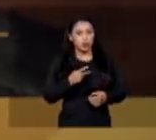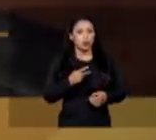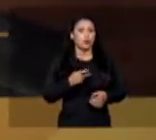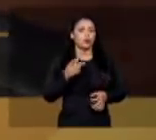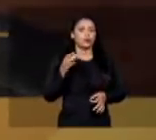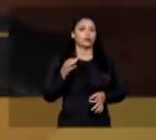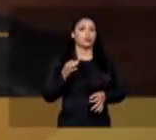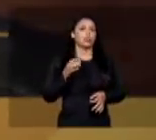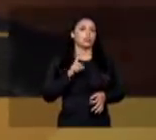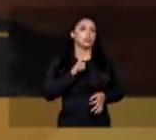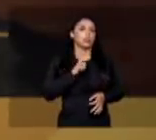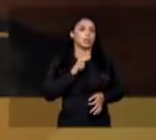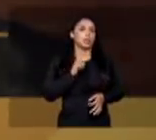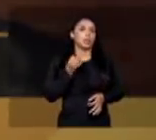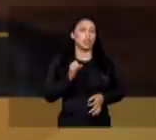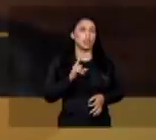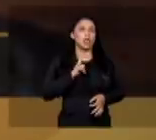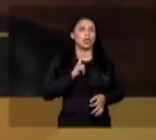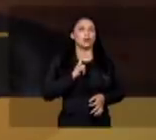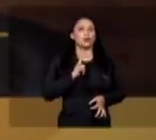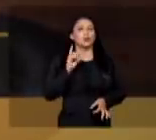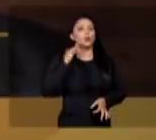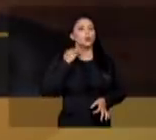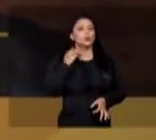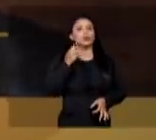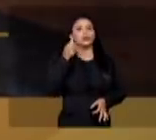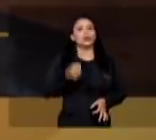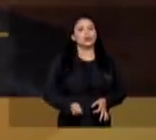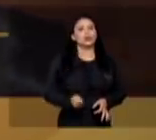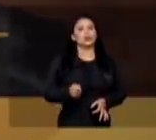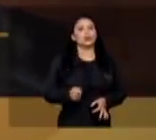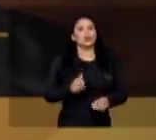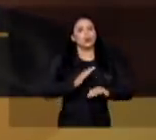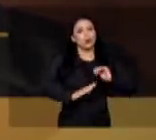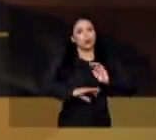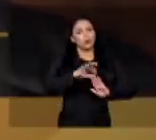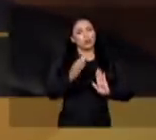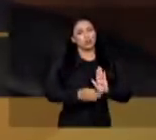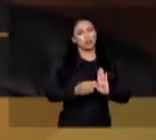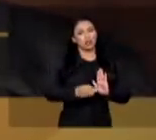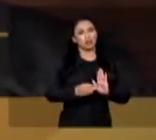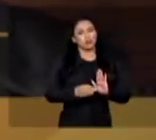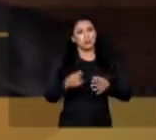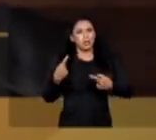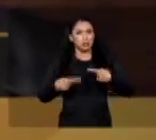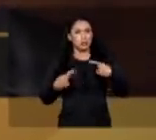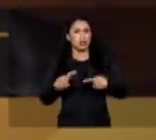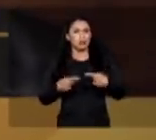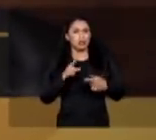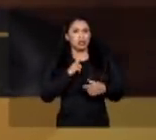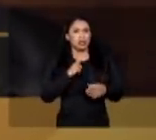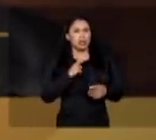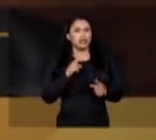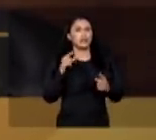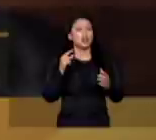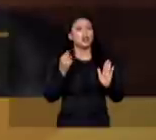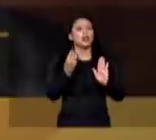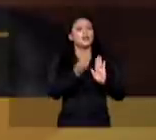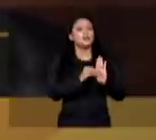esse esclarecimento, mas a matéria seguiu no debate. Isso foi objeto do agravo